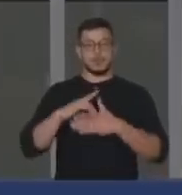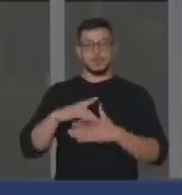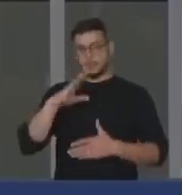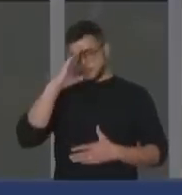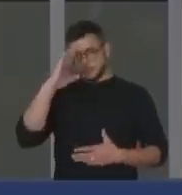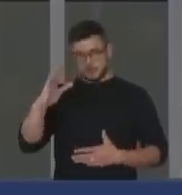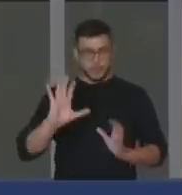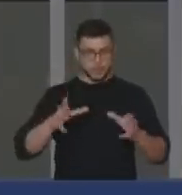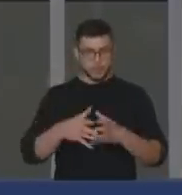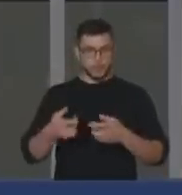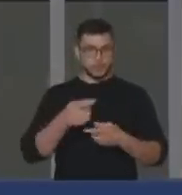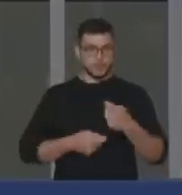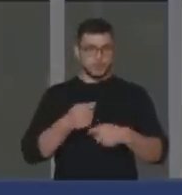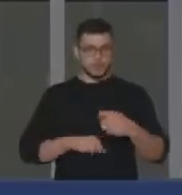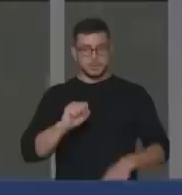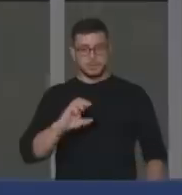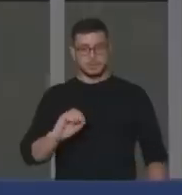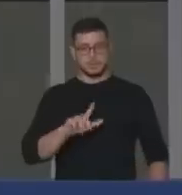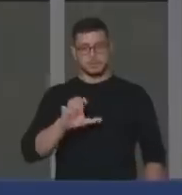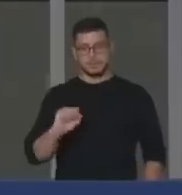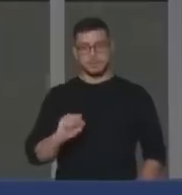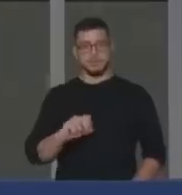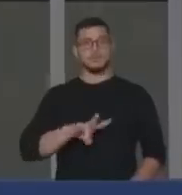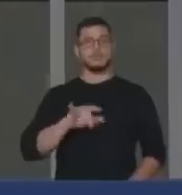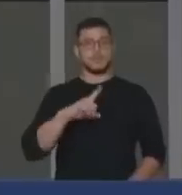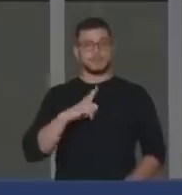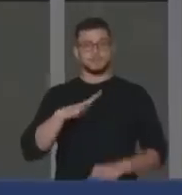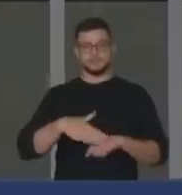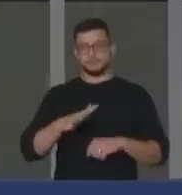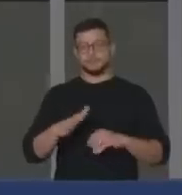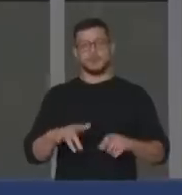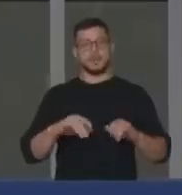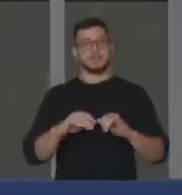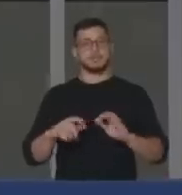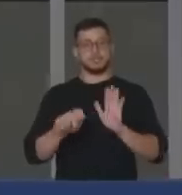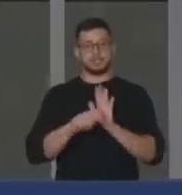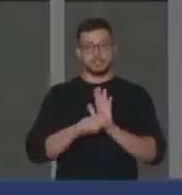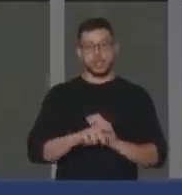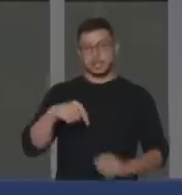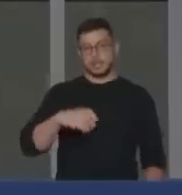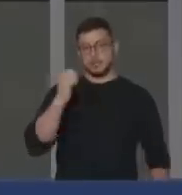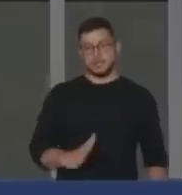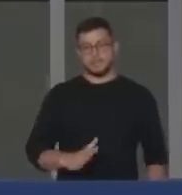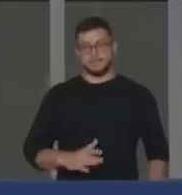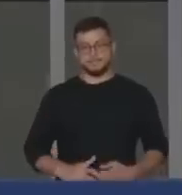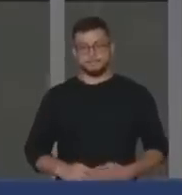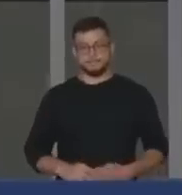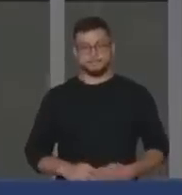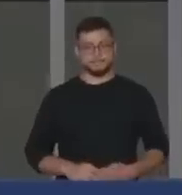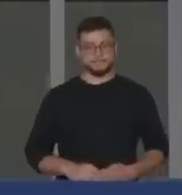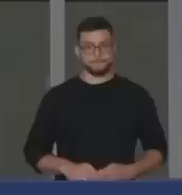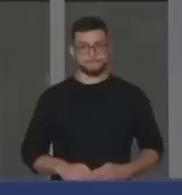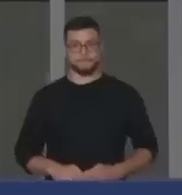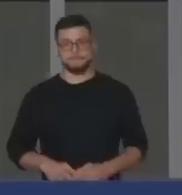É o cartel dos Soles. Isso vai inundar o Brasil de droga, vai inundar o Brasil de vagabundos. E para complementar, para não dizer que é coisa da minha cabeça, né?